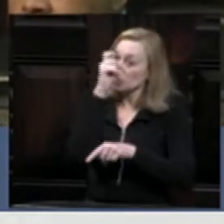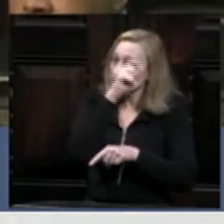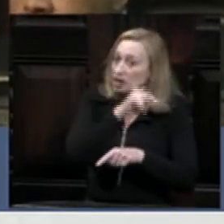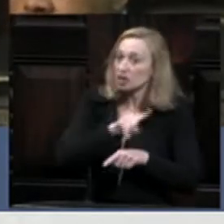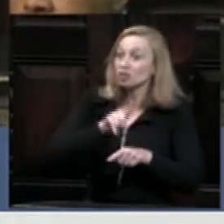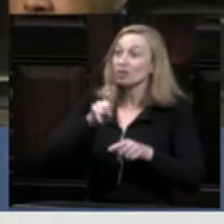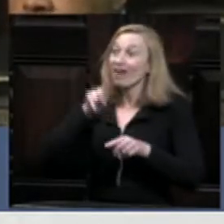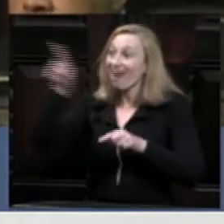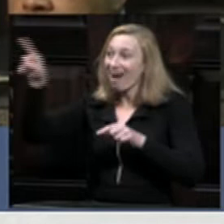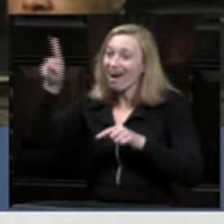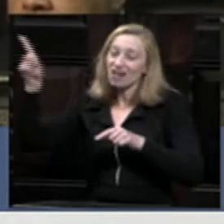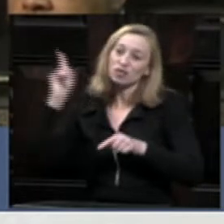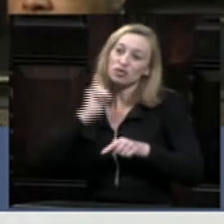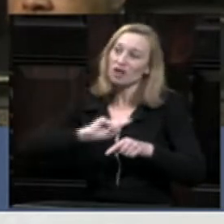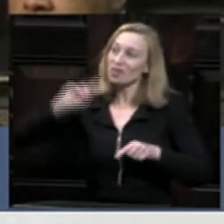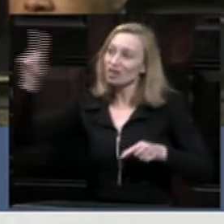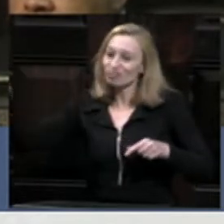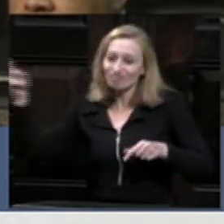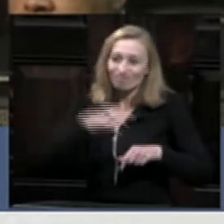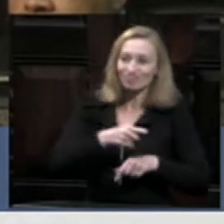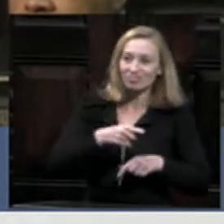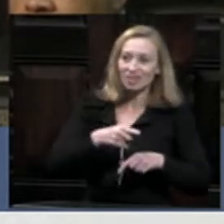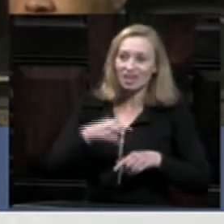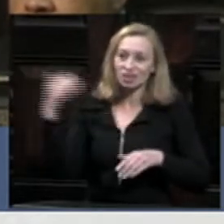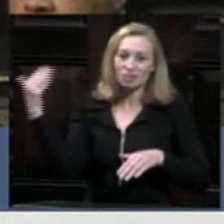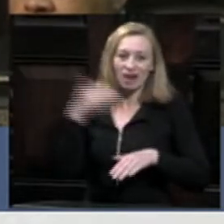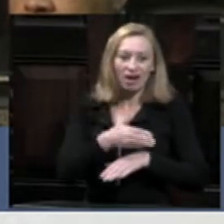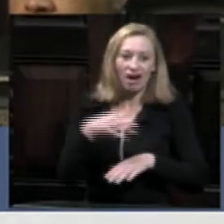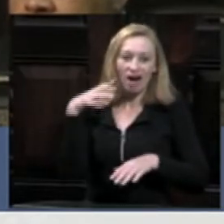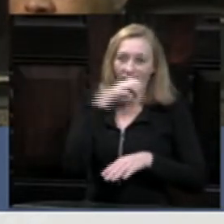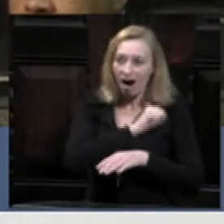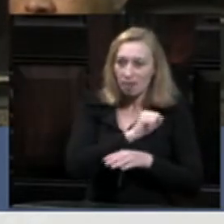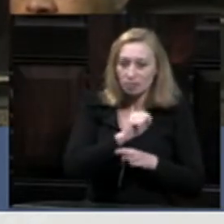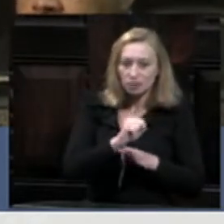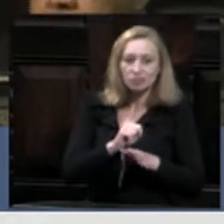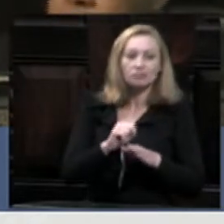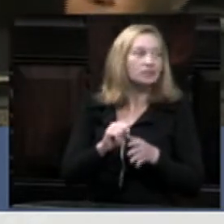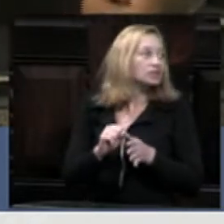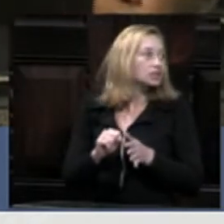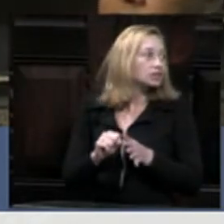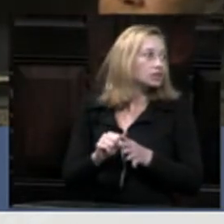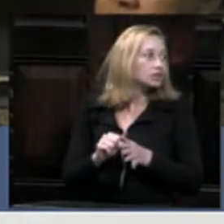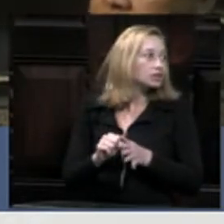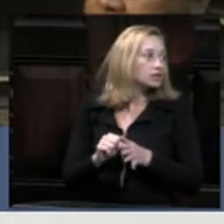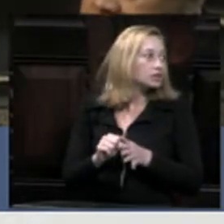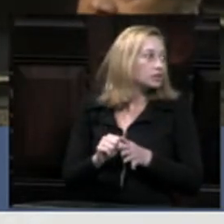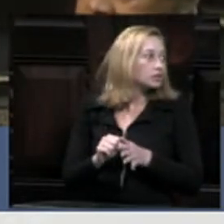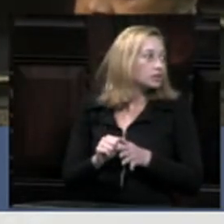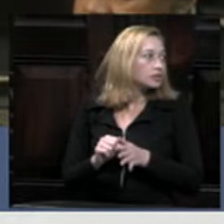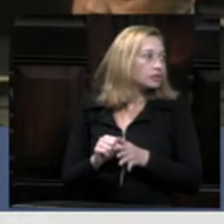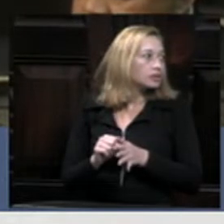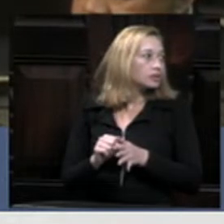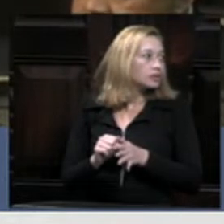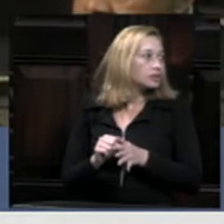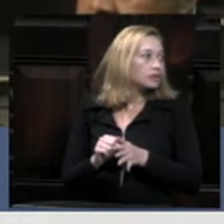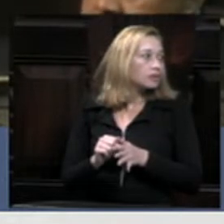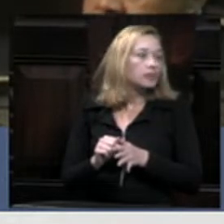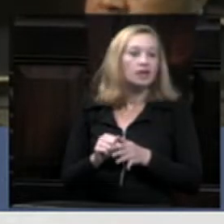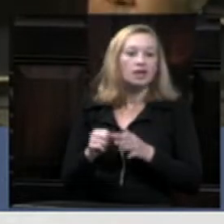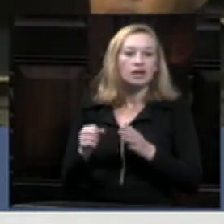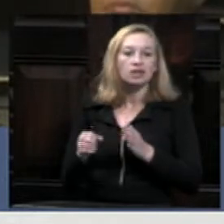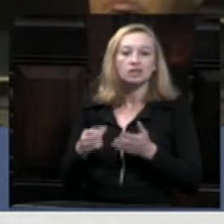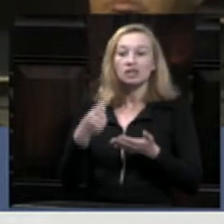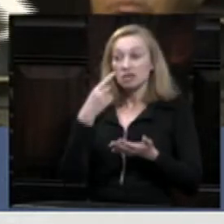Flamengo. 3 minutos. Depois eu quero o deputado Luiz Paulo passar aqui umas emendas